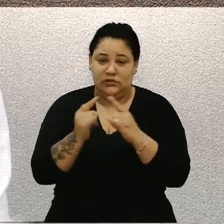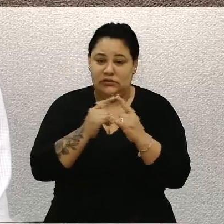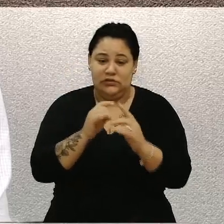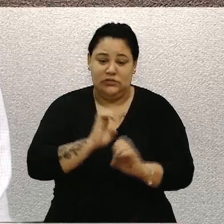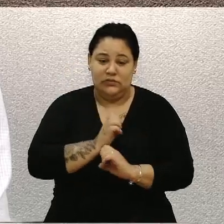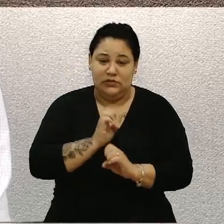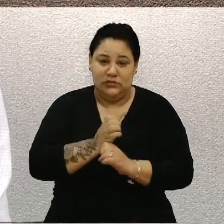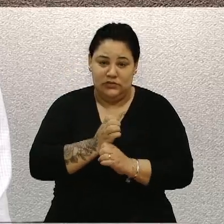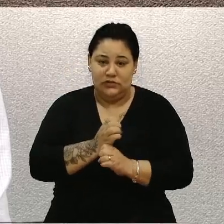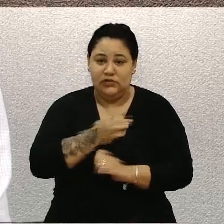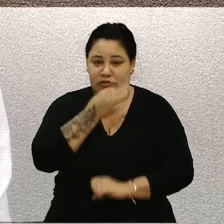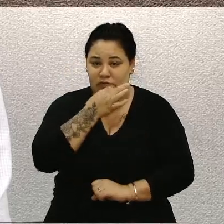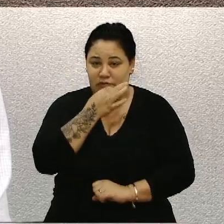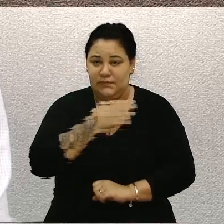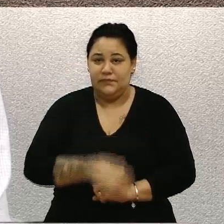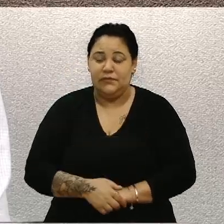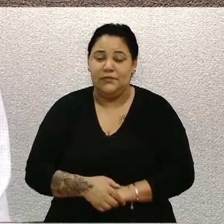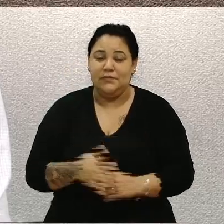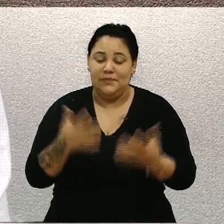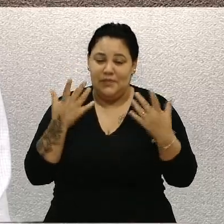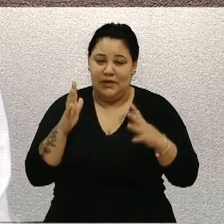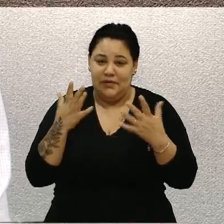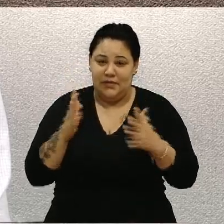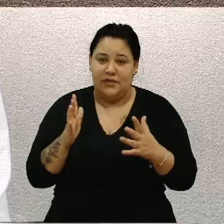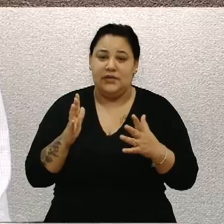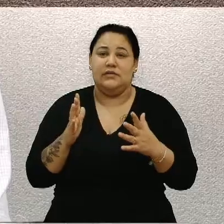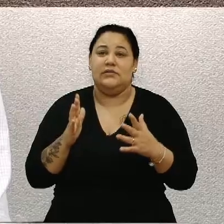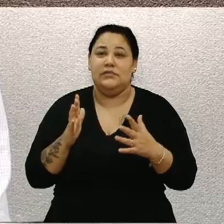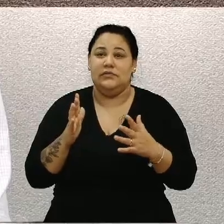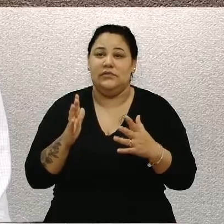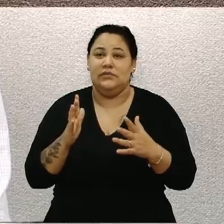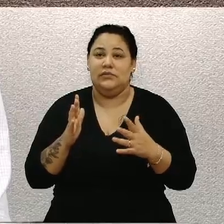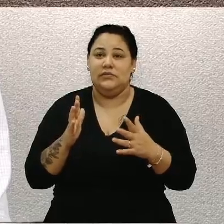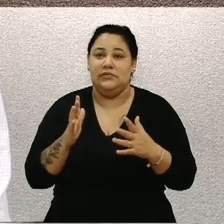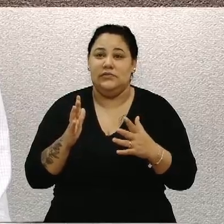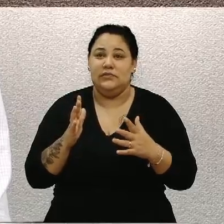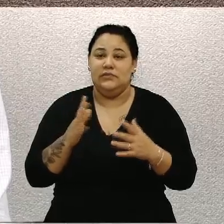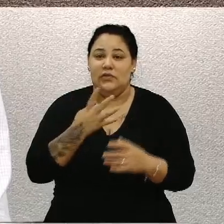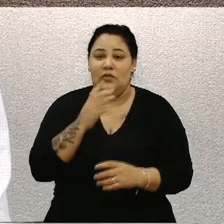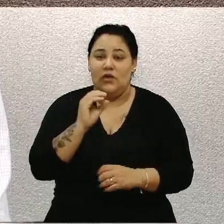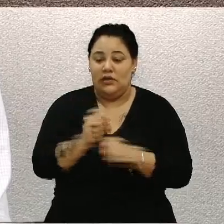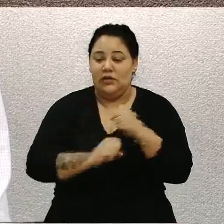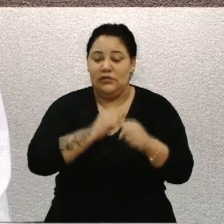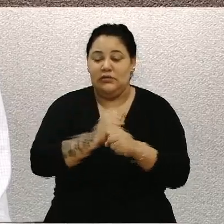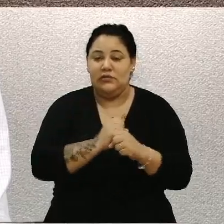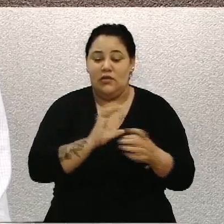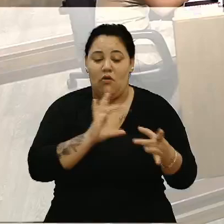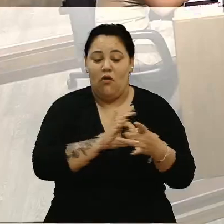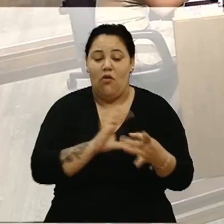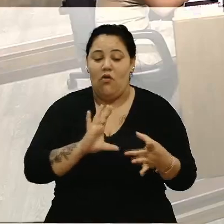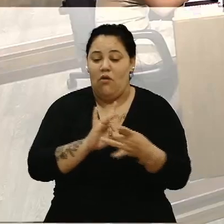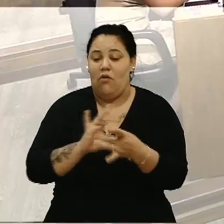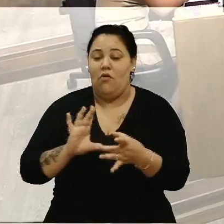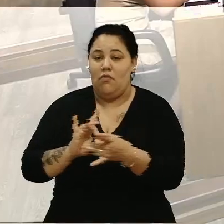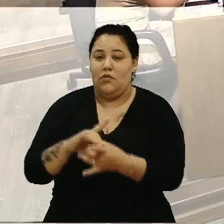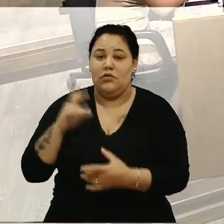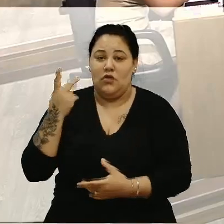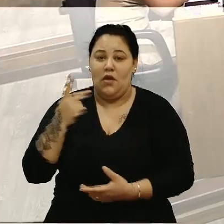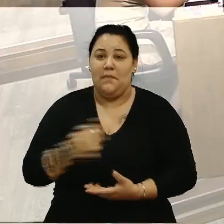do Sul. Então, parabéns, Microempa, pelos seus 40 anos. Peço a palavra, presidente.